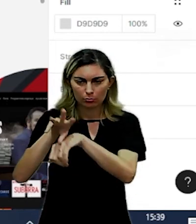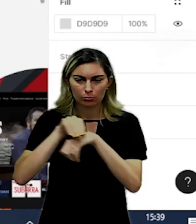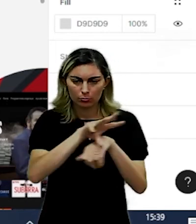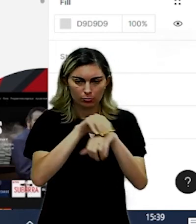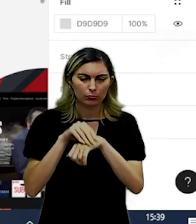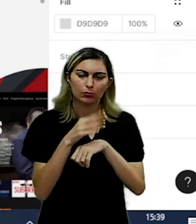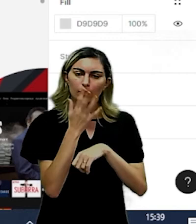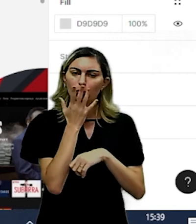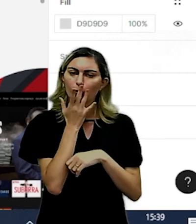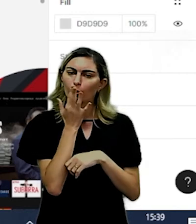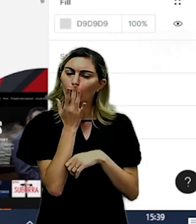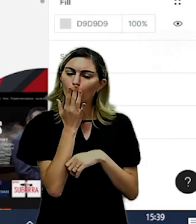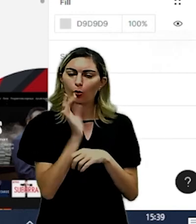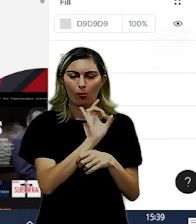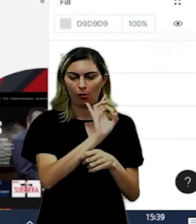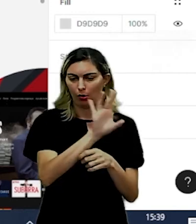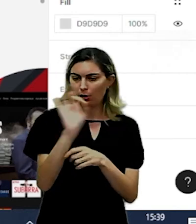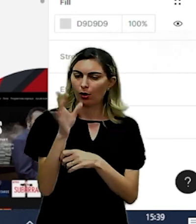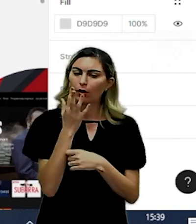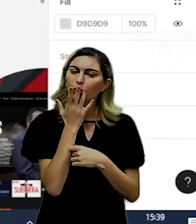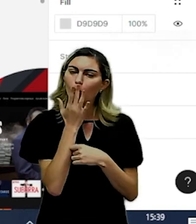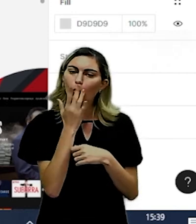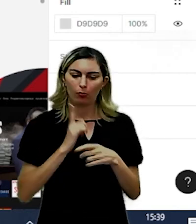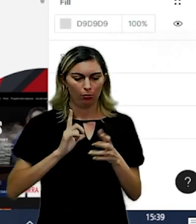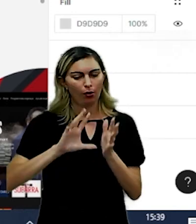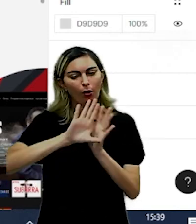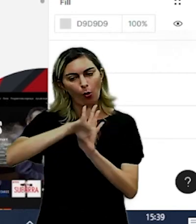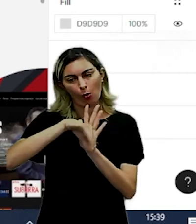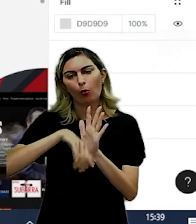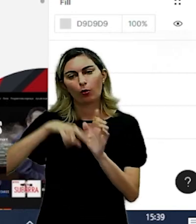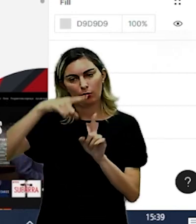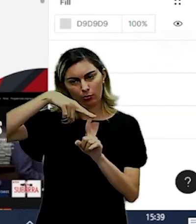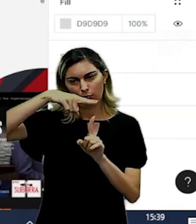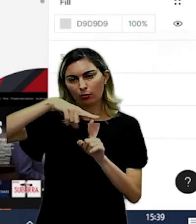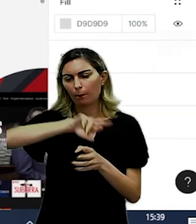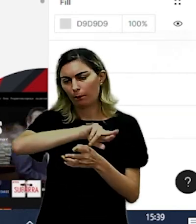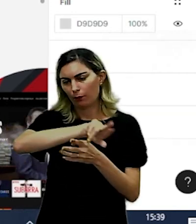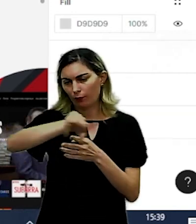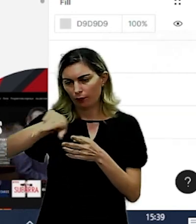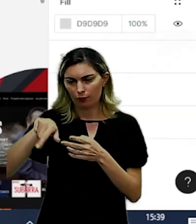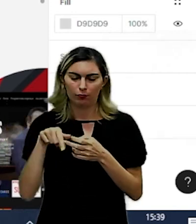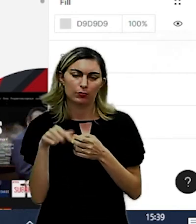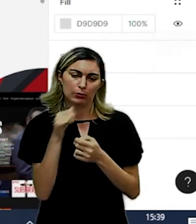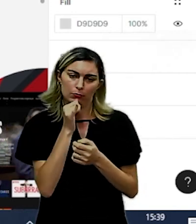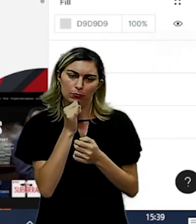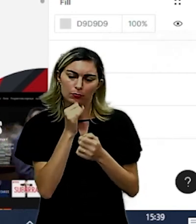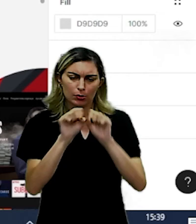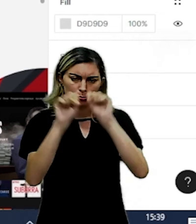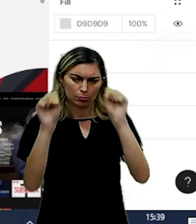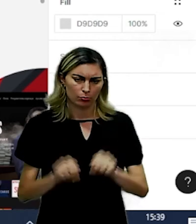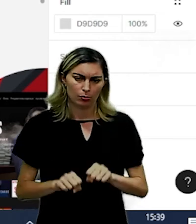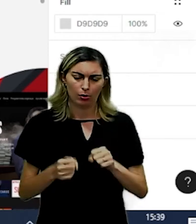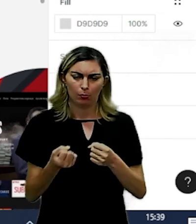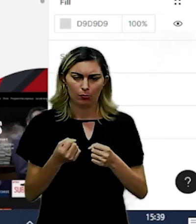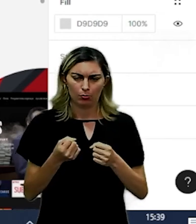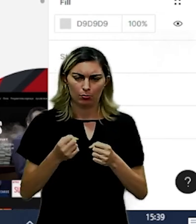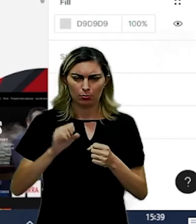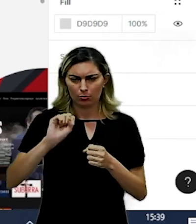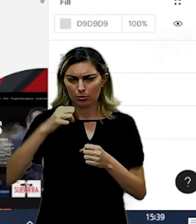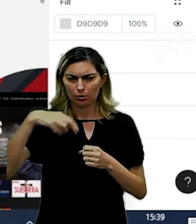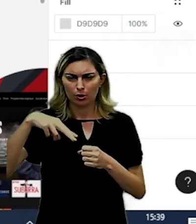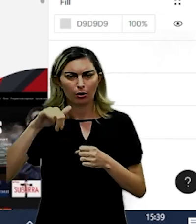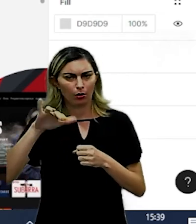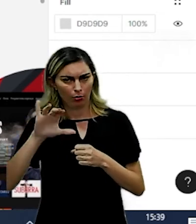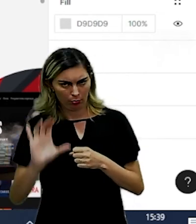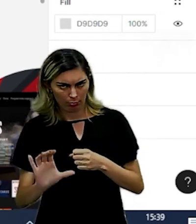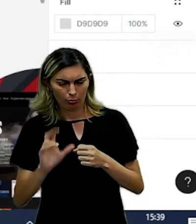essas cores. Cada cor ela tem o seu código em diferentes sistemas. Então nós temos, por exemplo, o sistema CMYK, que é